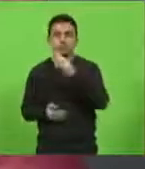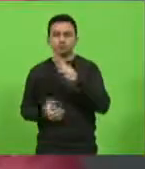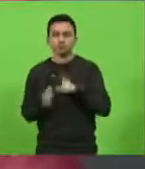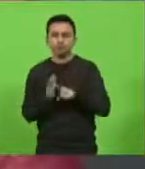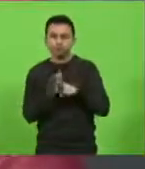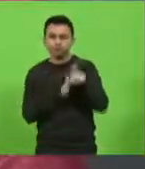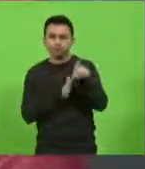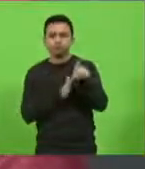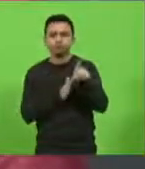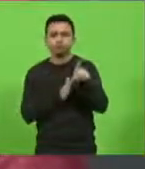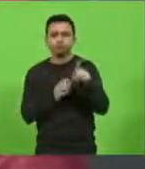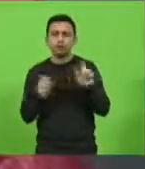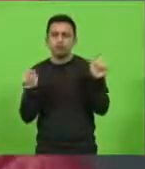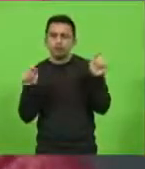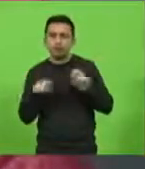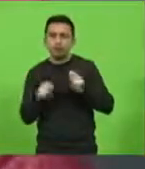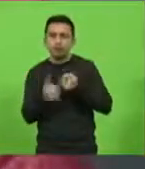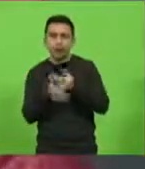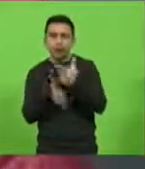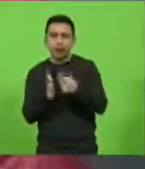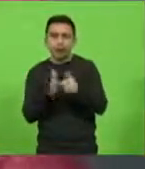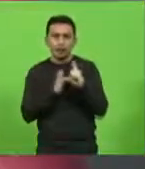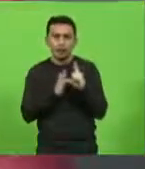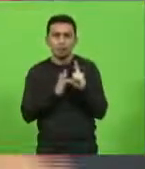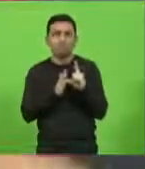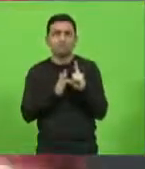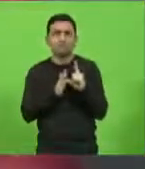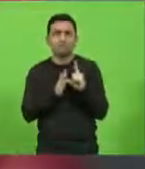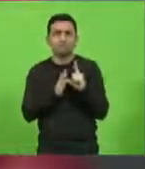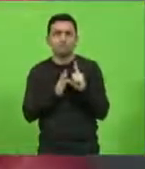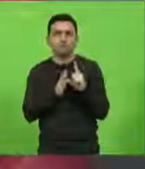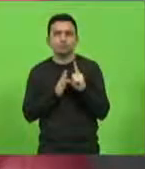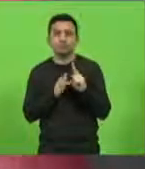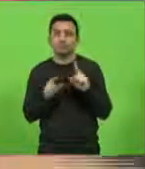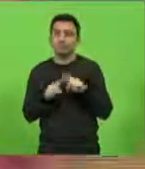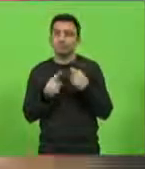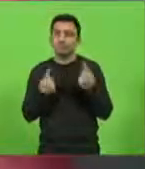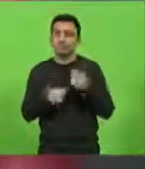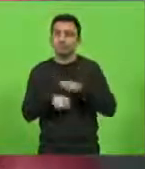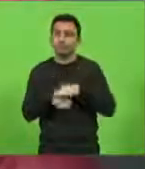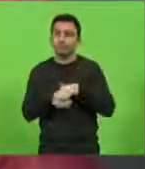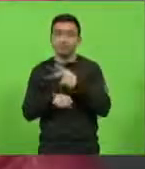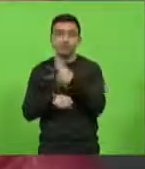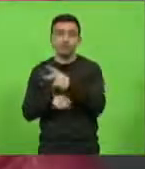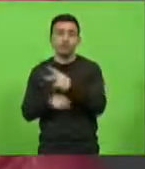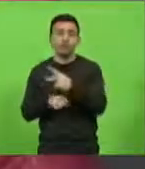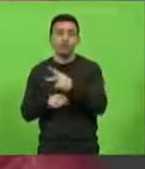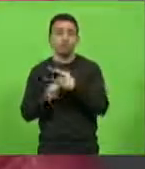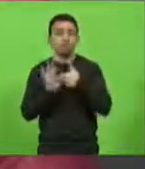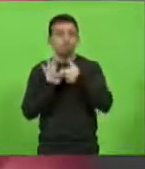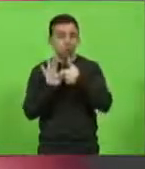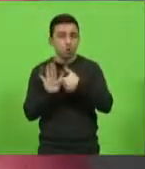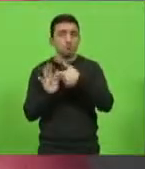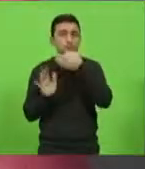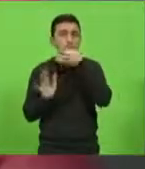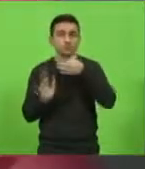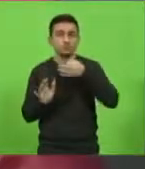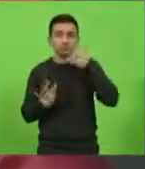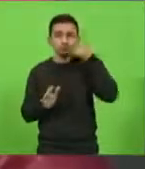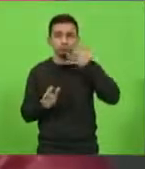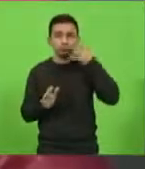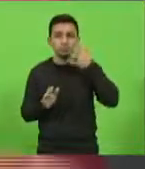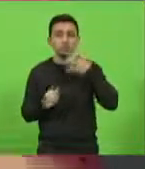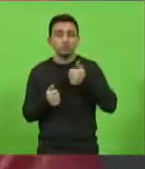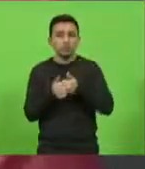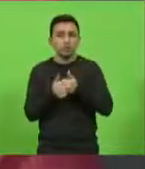consulta a respeito da possibilidade de pagamento antecipado das compras da apuração confirma o depoimento prestado pelo presidente